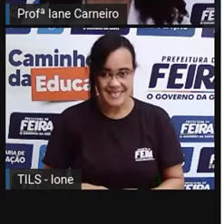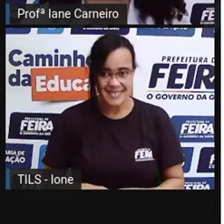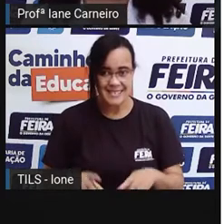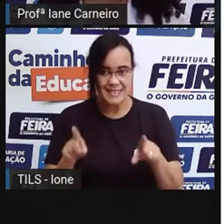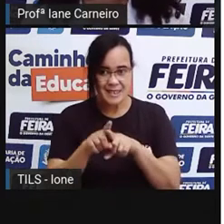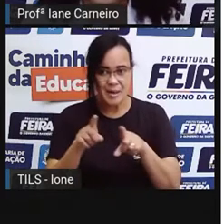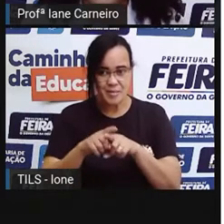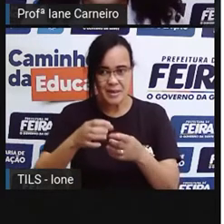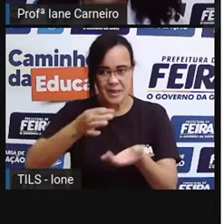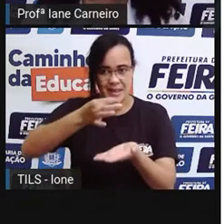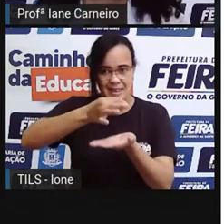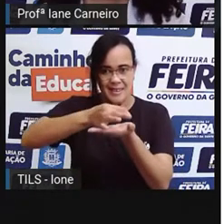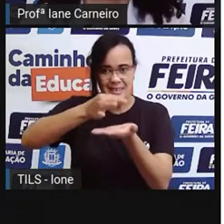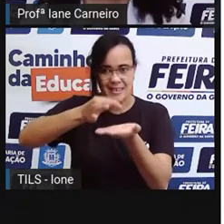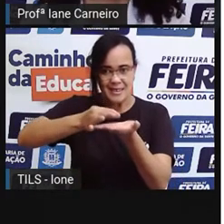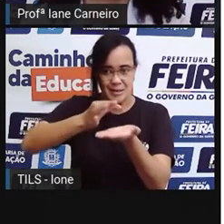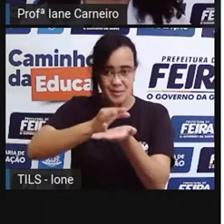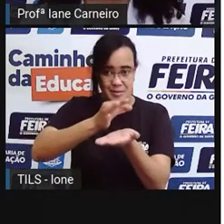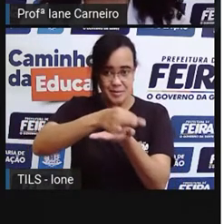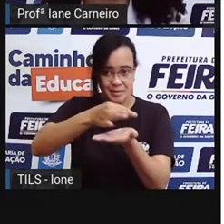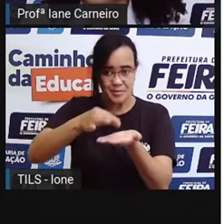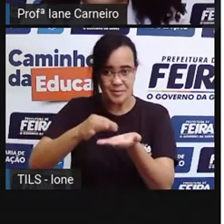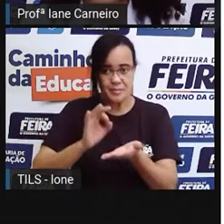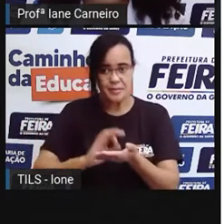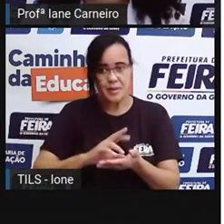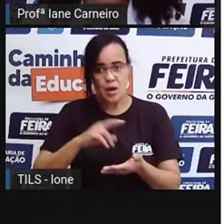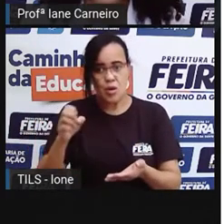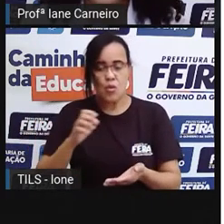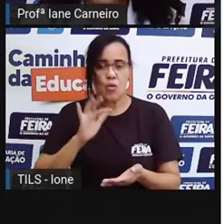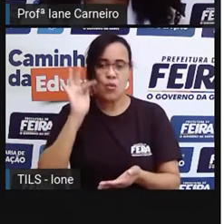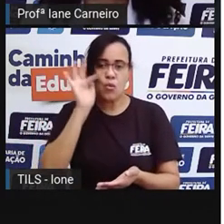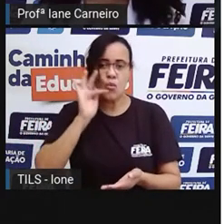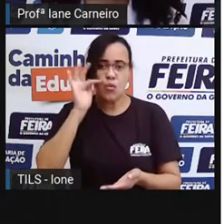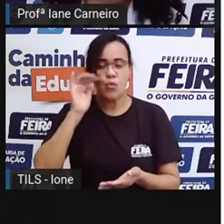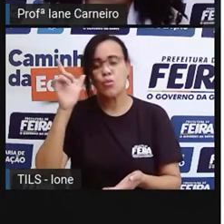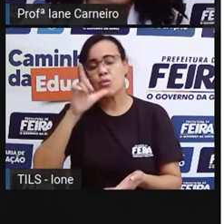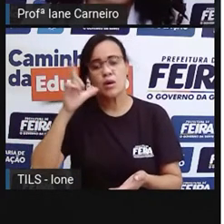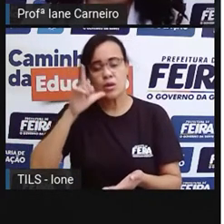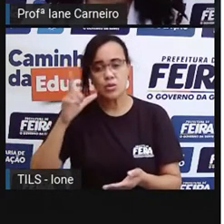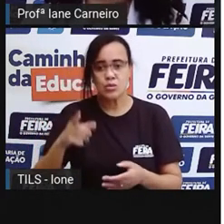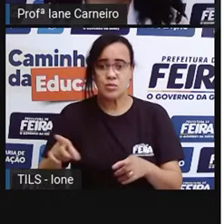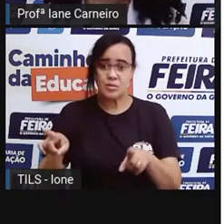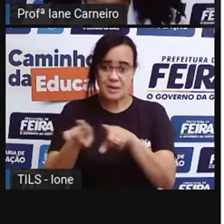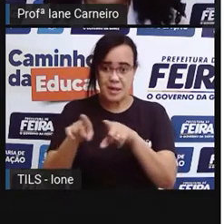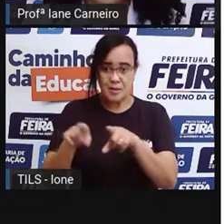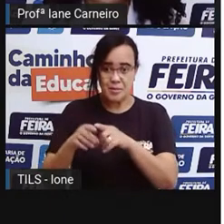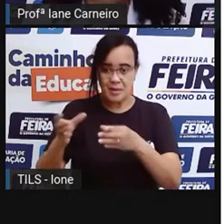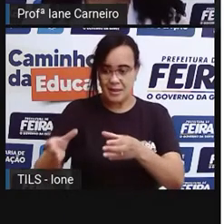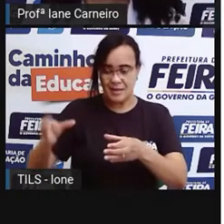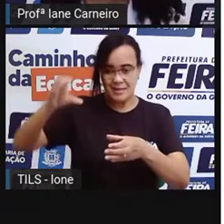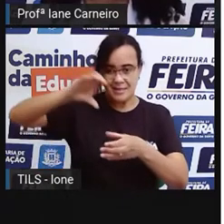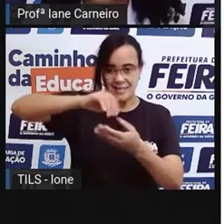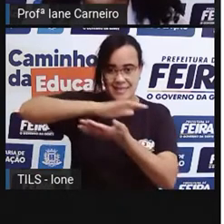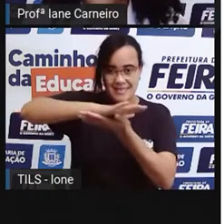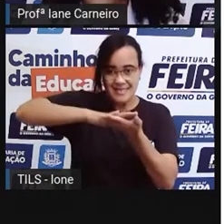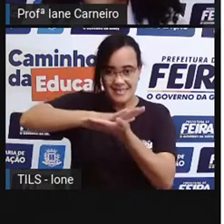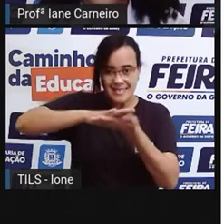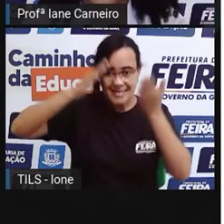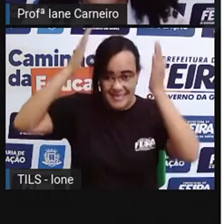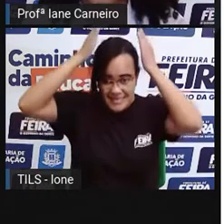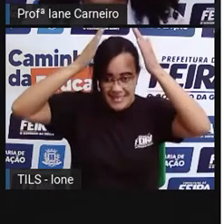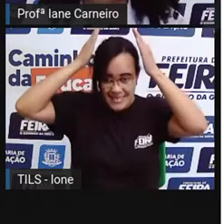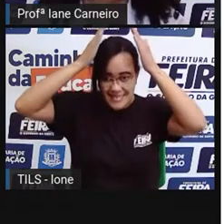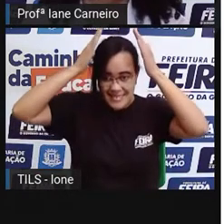ó, também podem. As embalagens de shampoo, detergente, refrigerante e outros